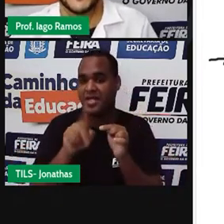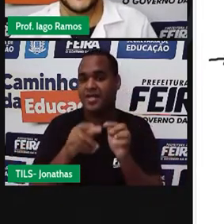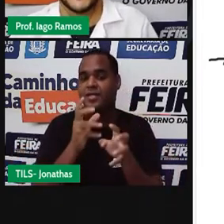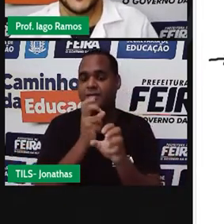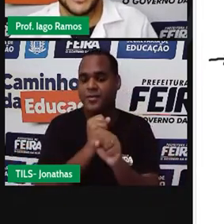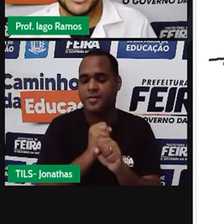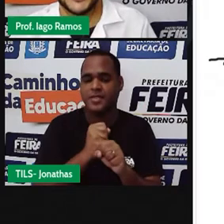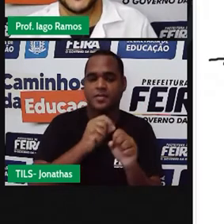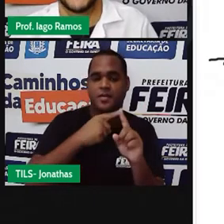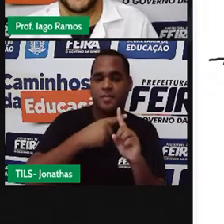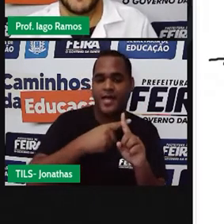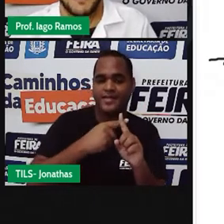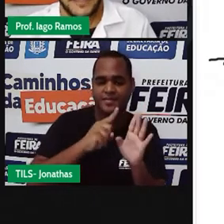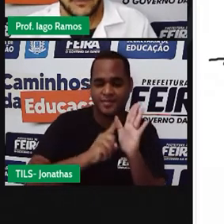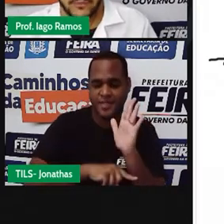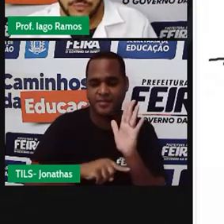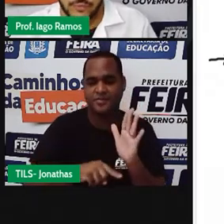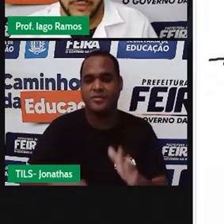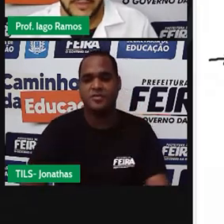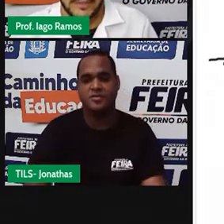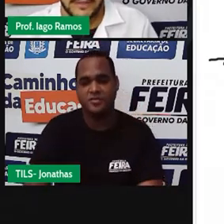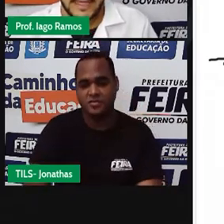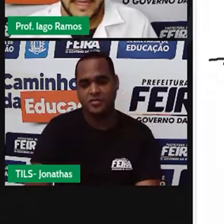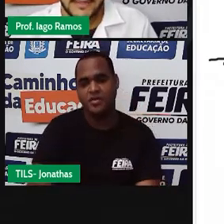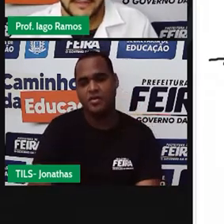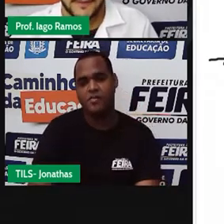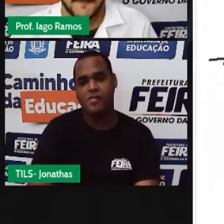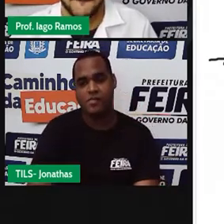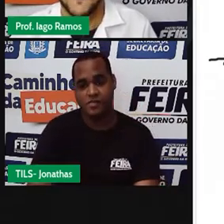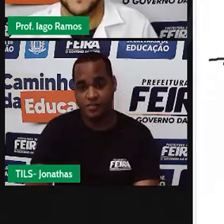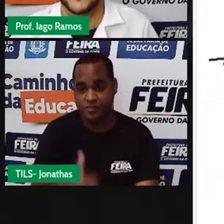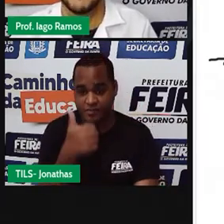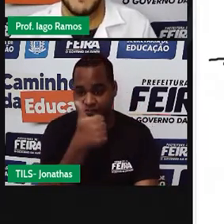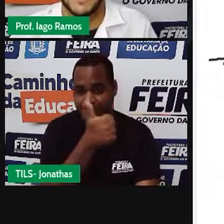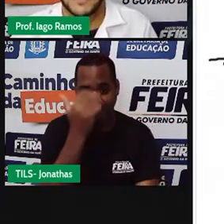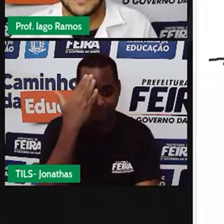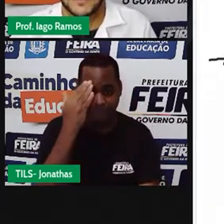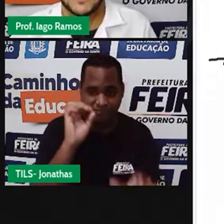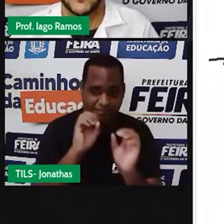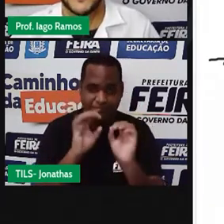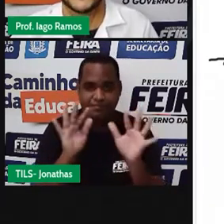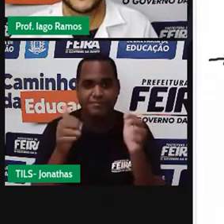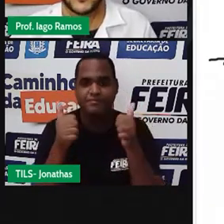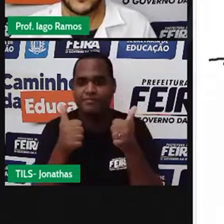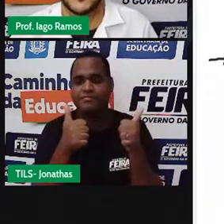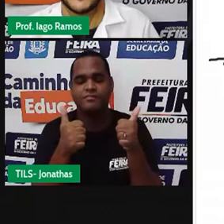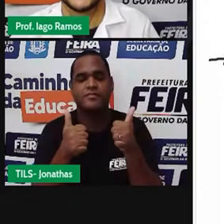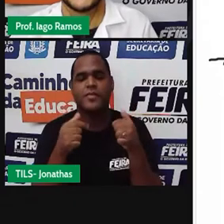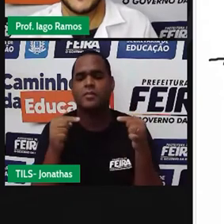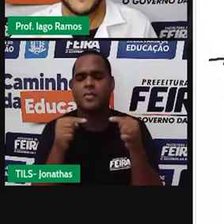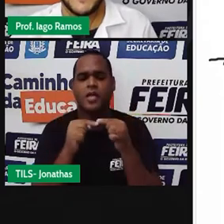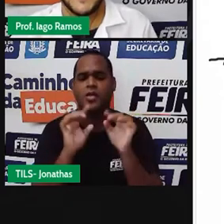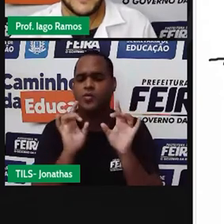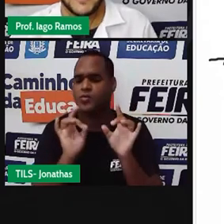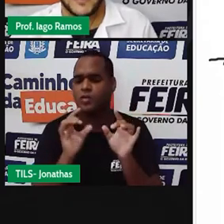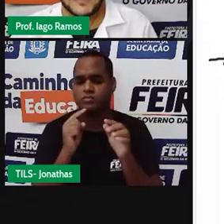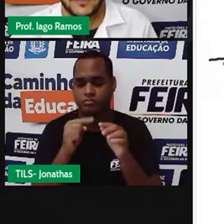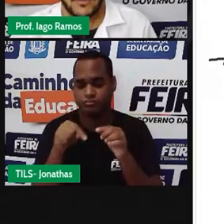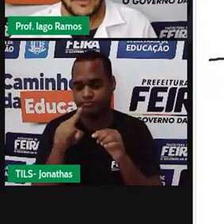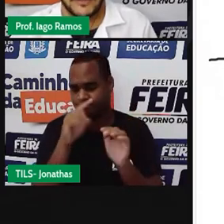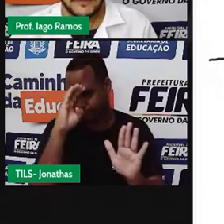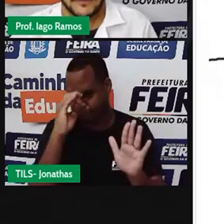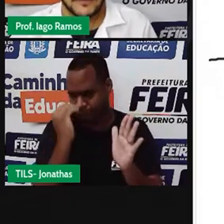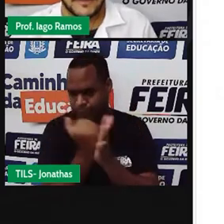e di menos tá beleza então é só seguir